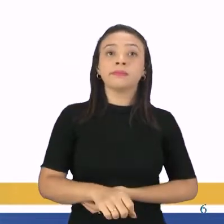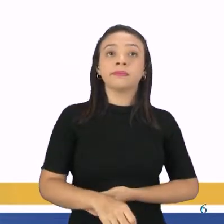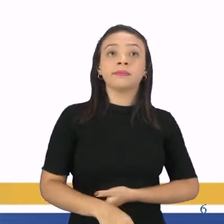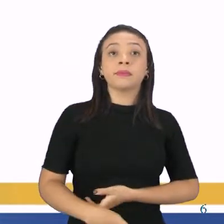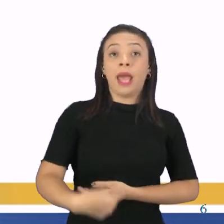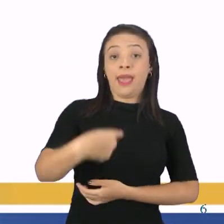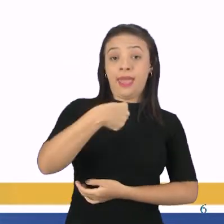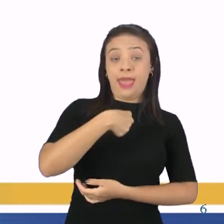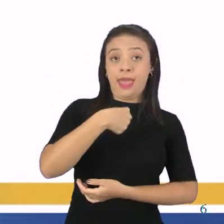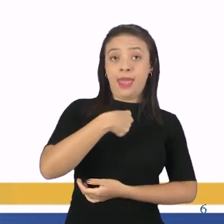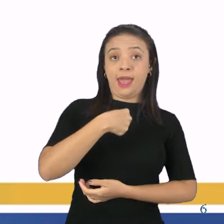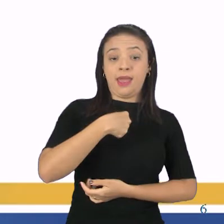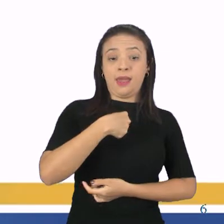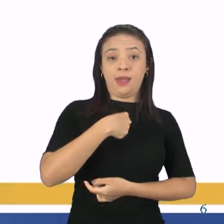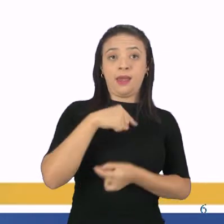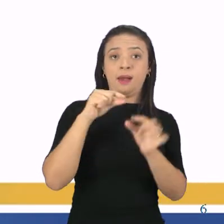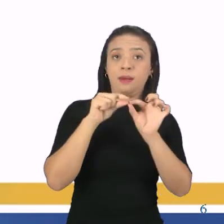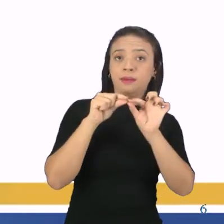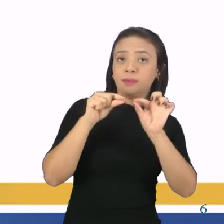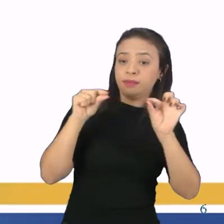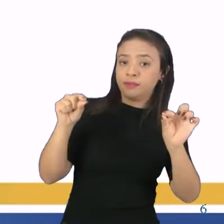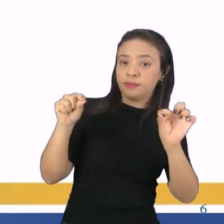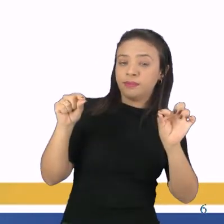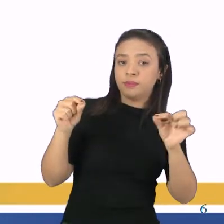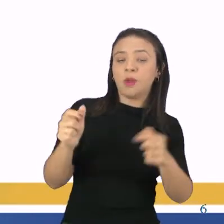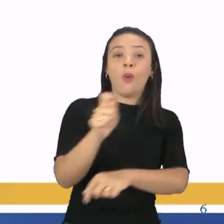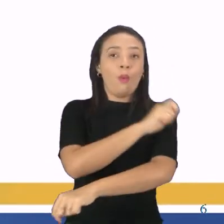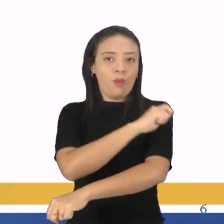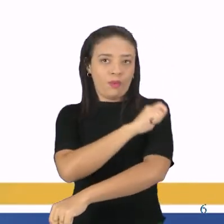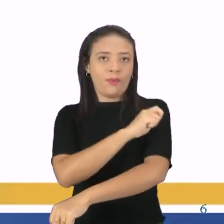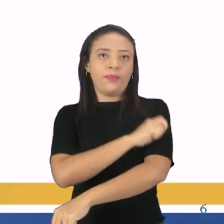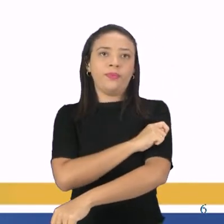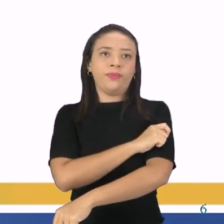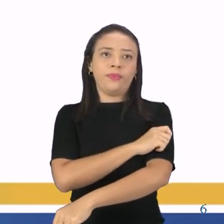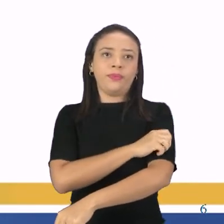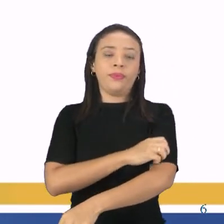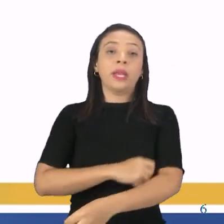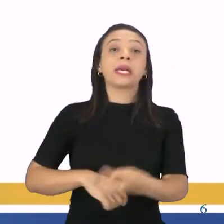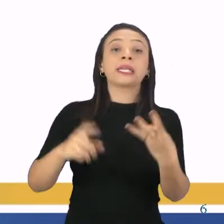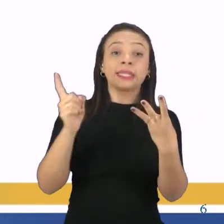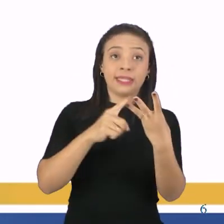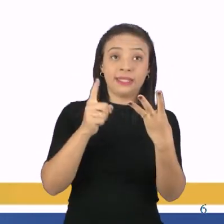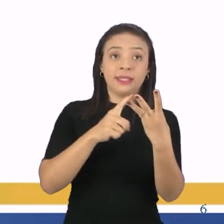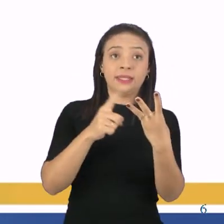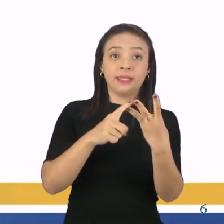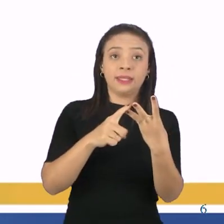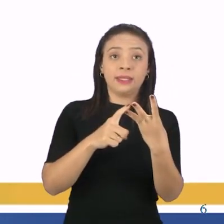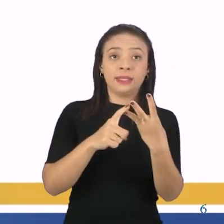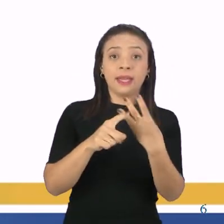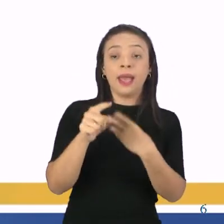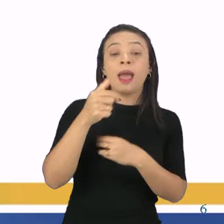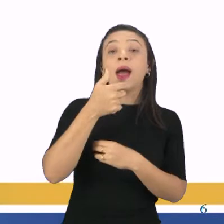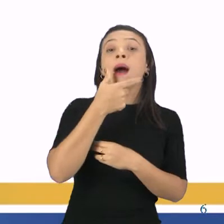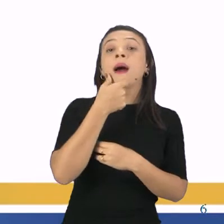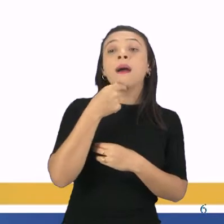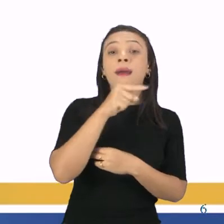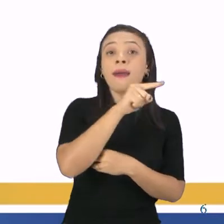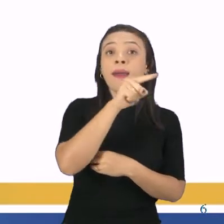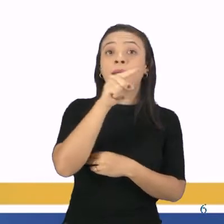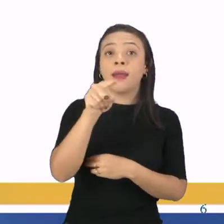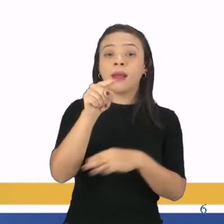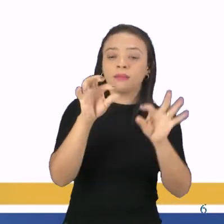a student. Eu, um estudante, um aluno. 3, número 3. They,